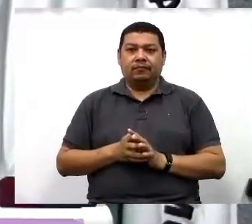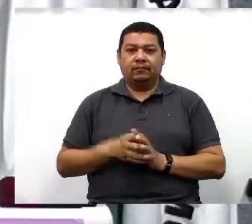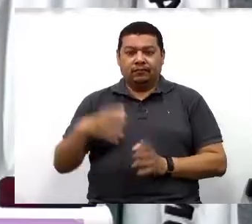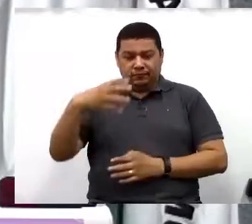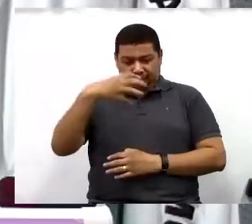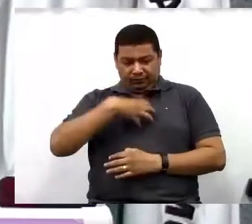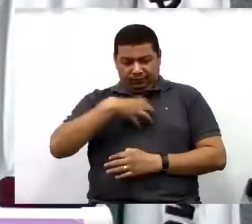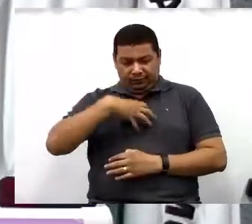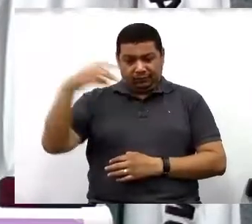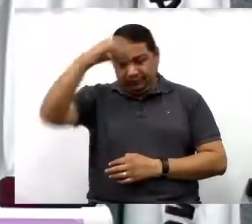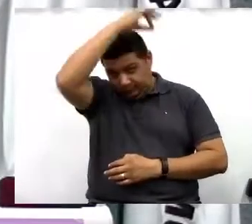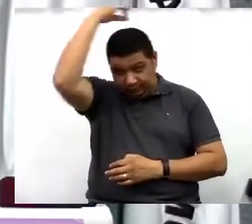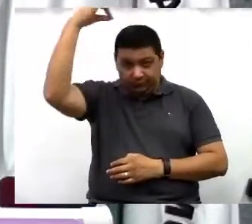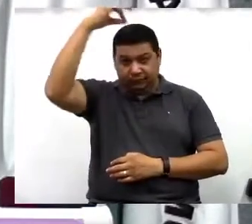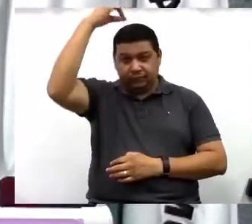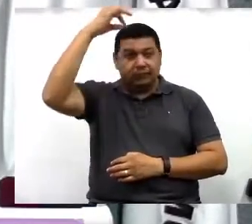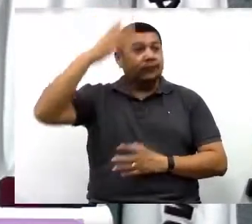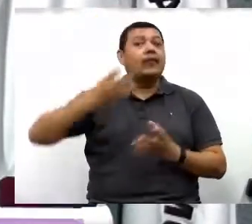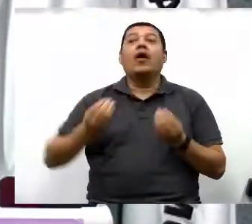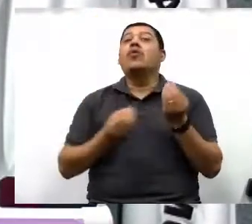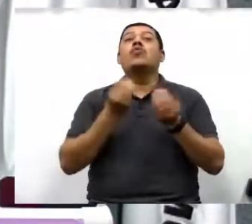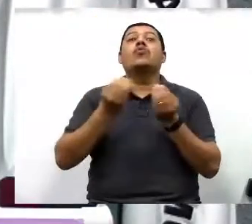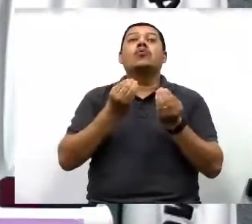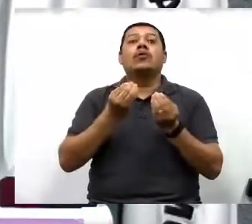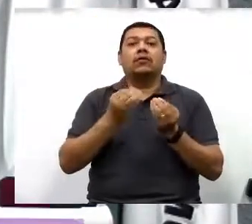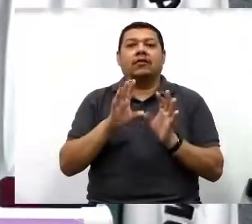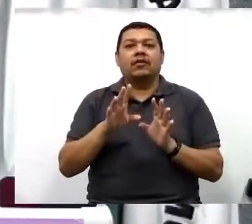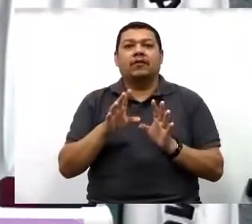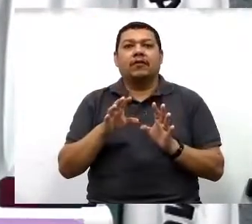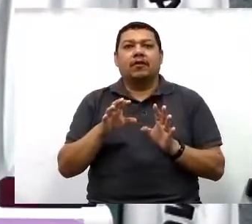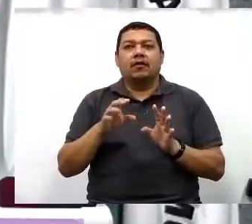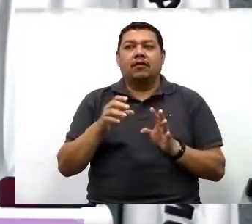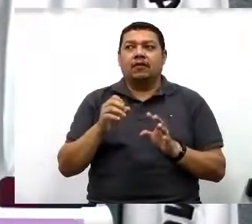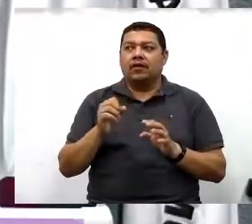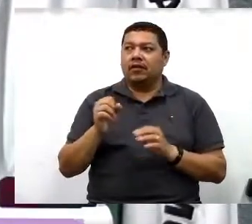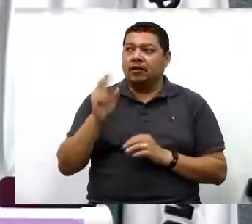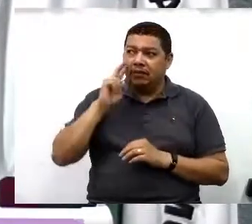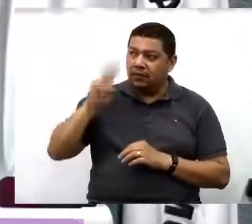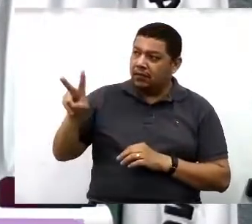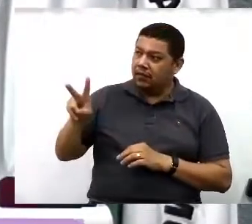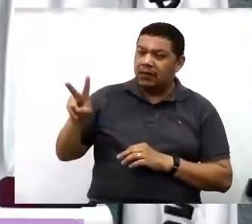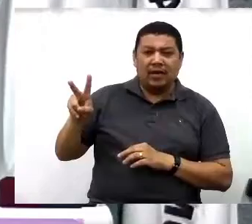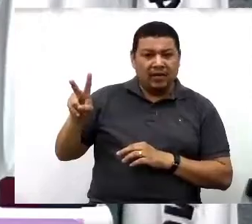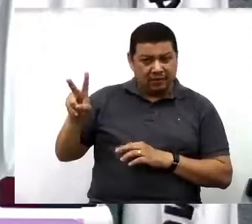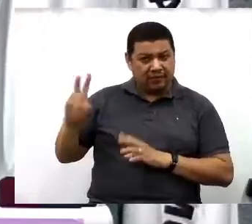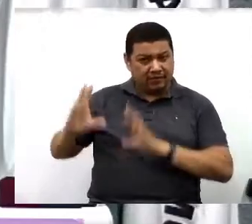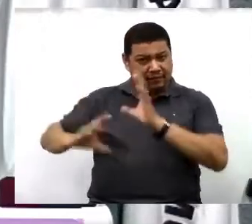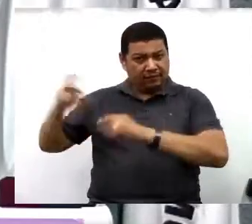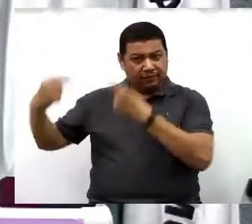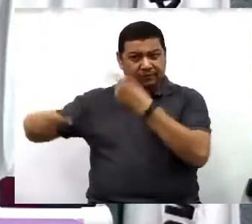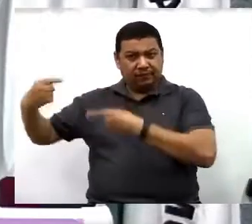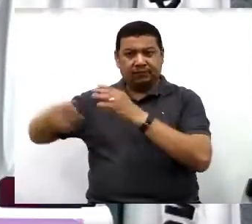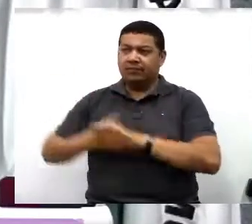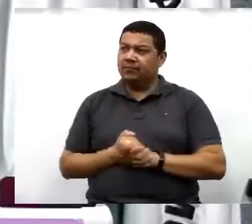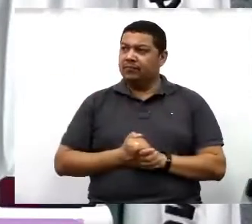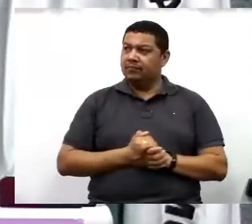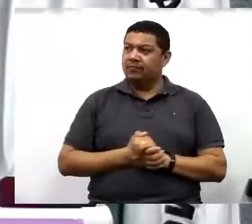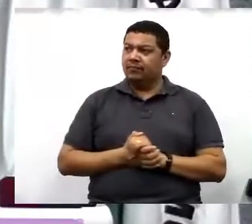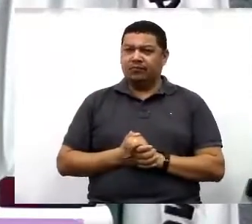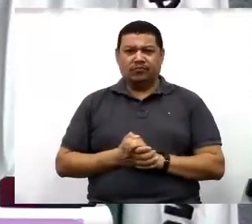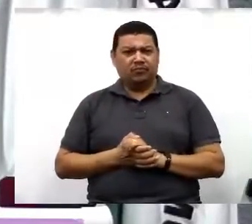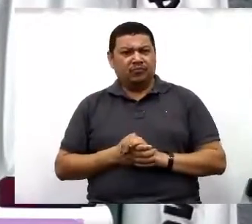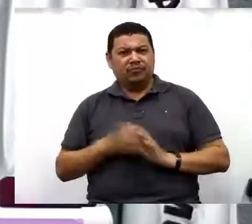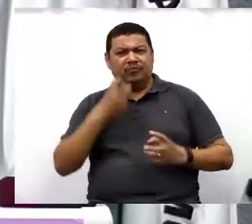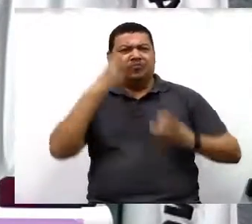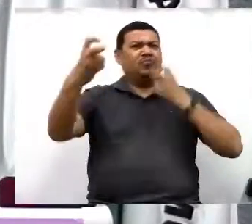Que momentos que você vai olhar para trás numa briga política que eu já cansei de ver? Políticos xingam,